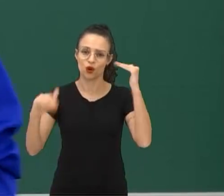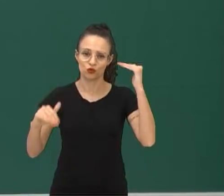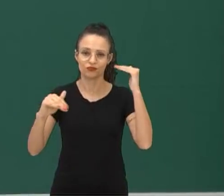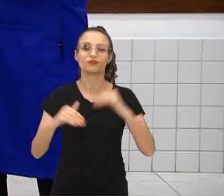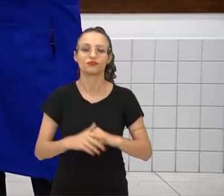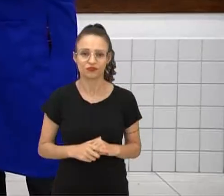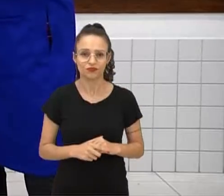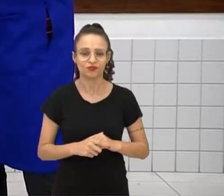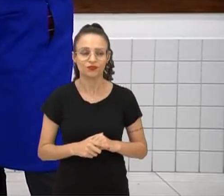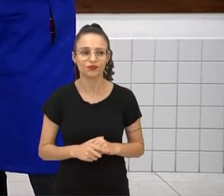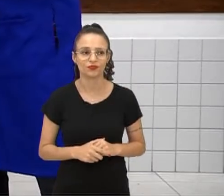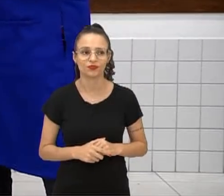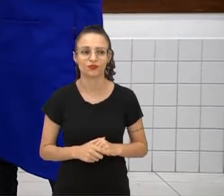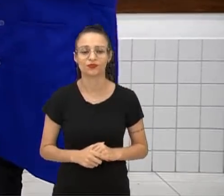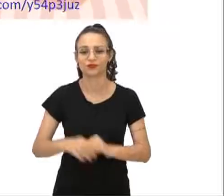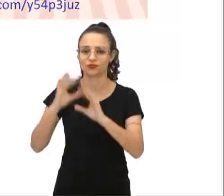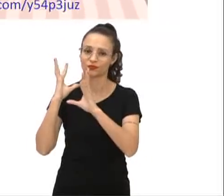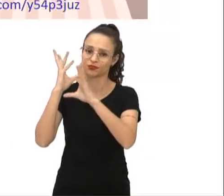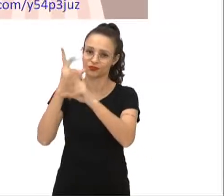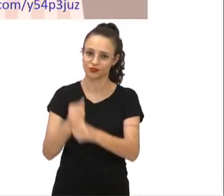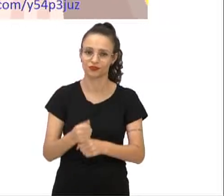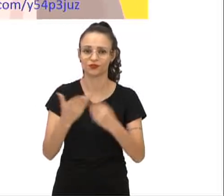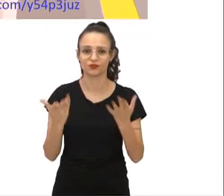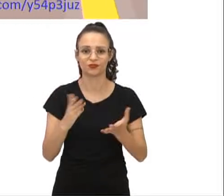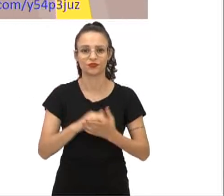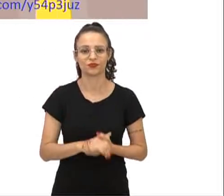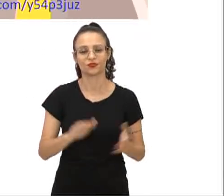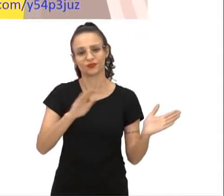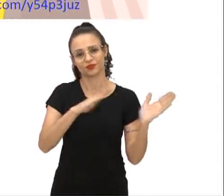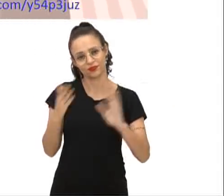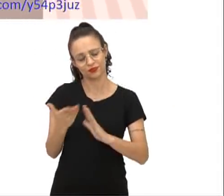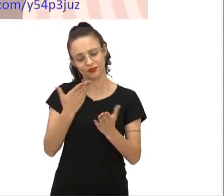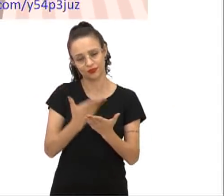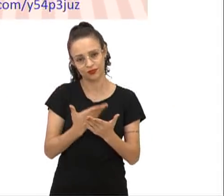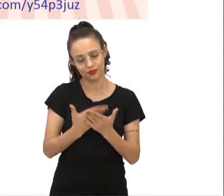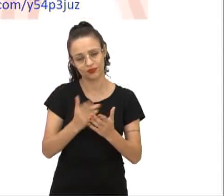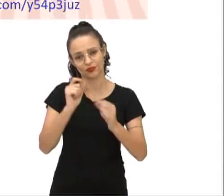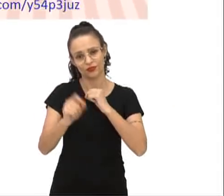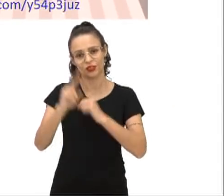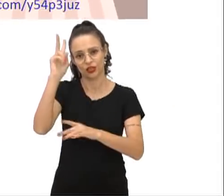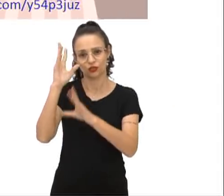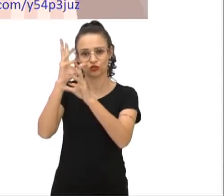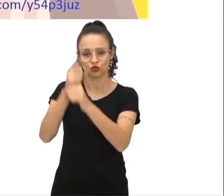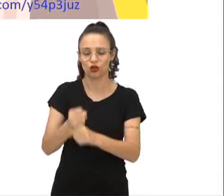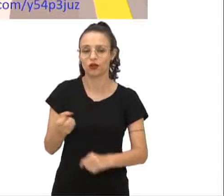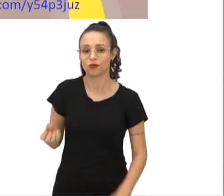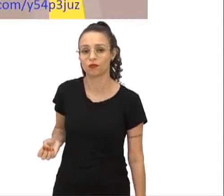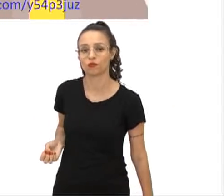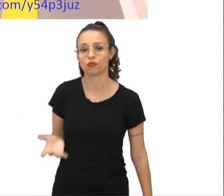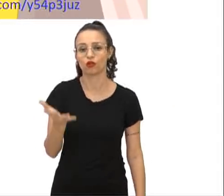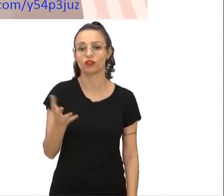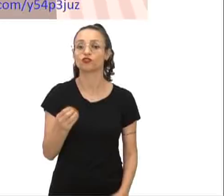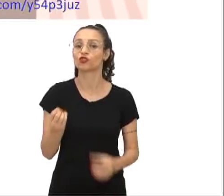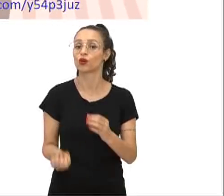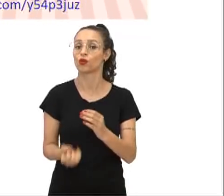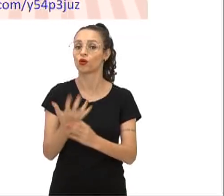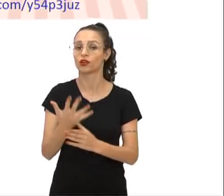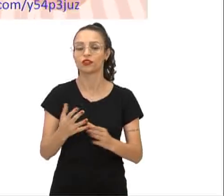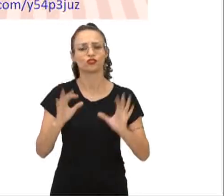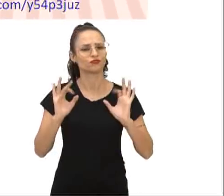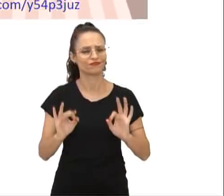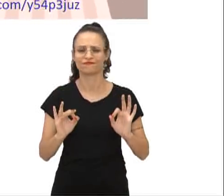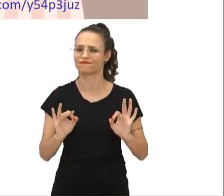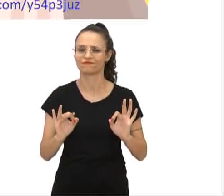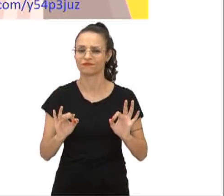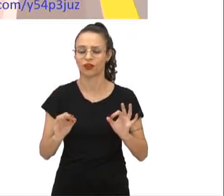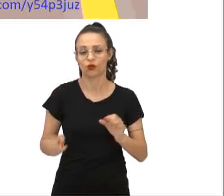ok? Revisando então. Então, vimos lá na parte histórica, né, que o boliche tem sua origem incerta, e aí